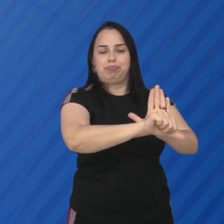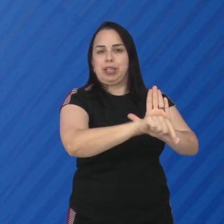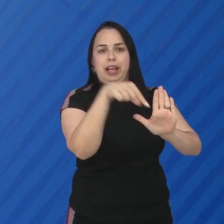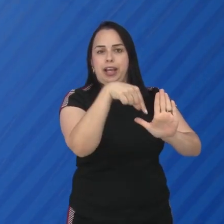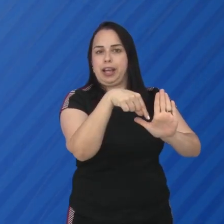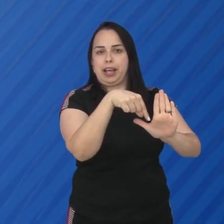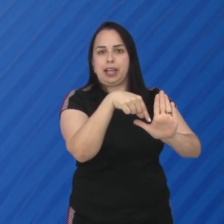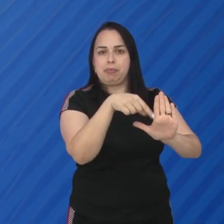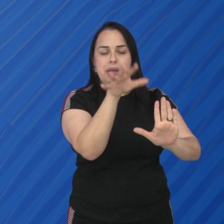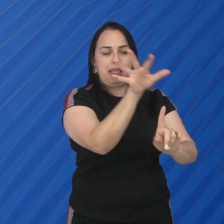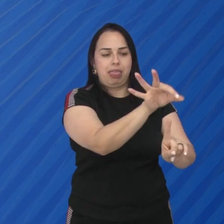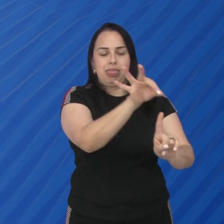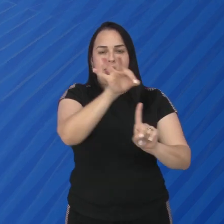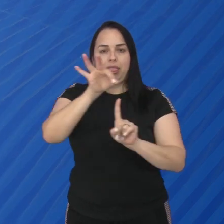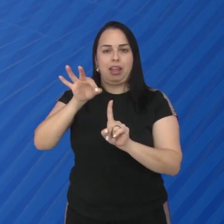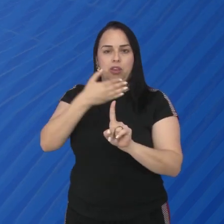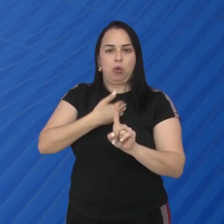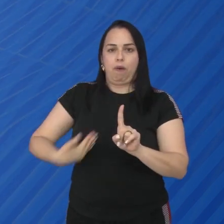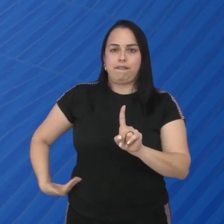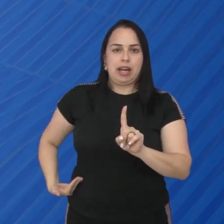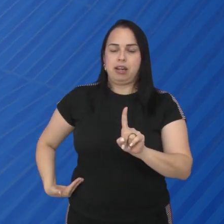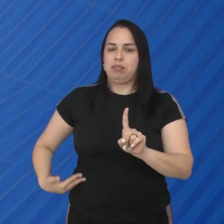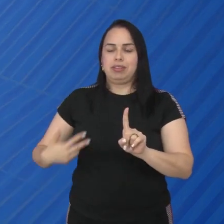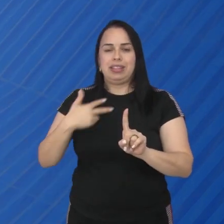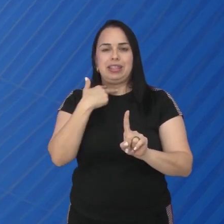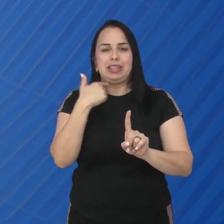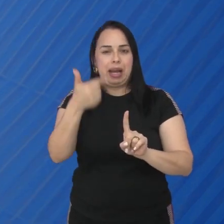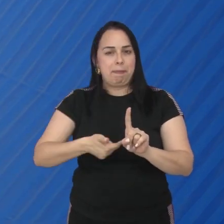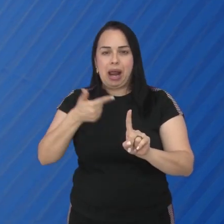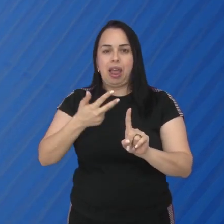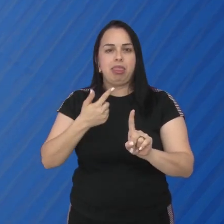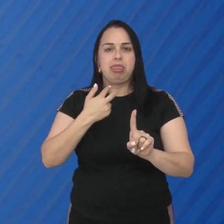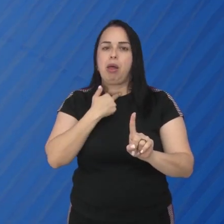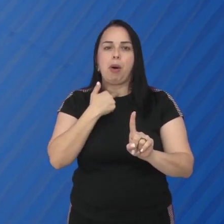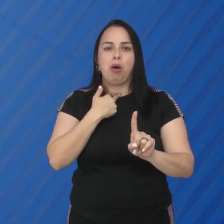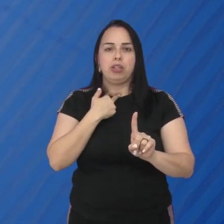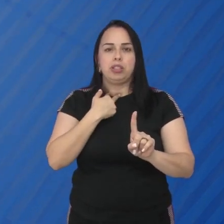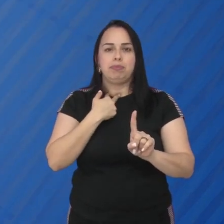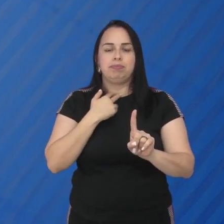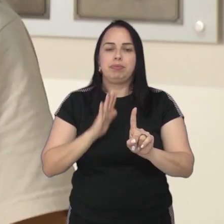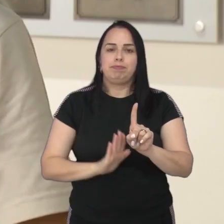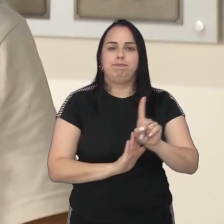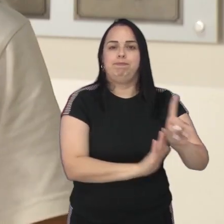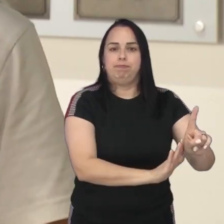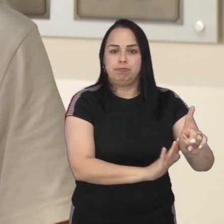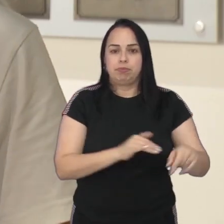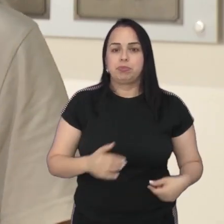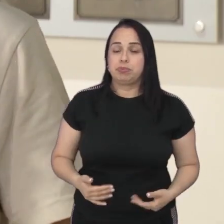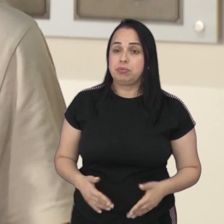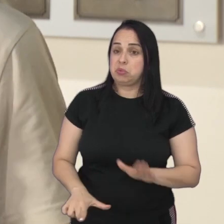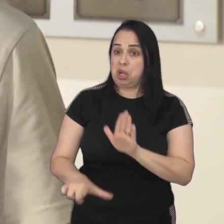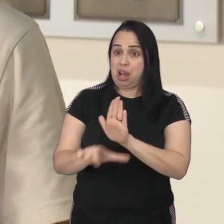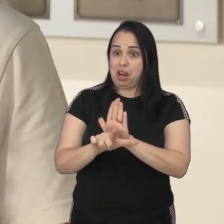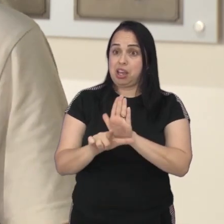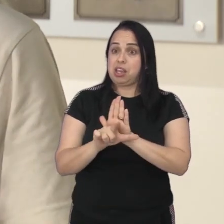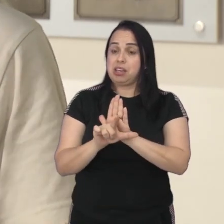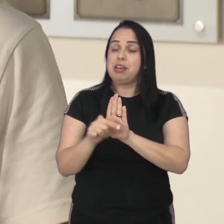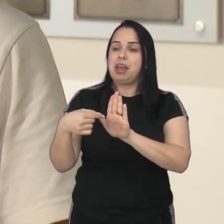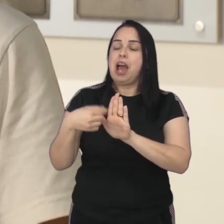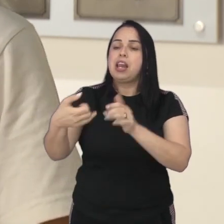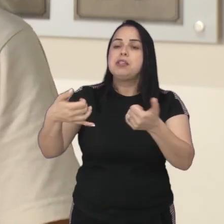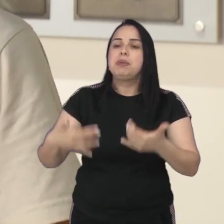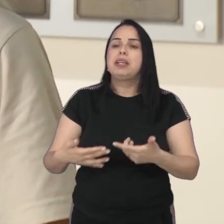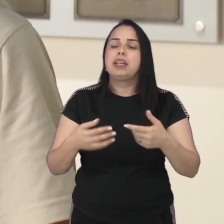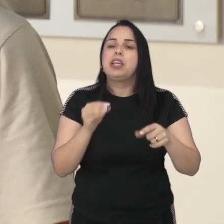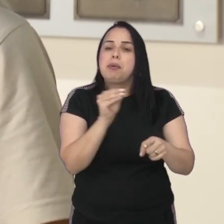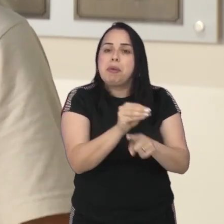por crimes ambientais para cargos públicos no âmbito da administração municipal. A lei, além de trazer maior eficácia de proteção